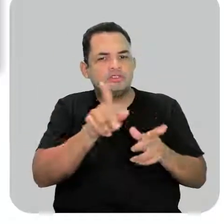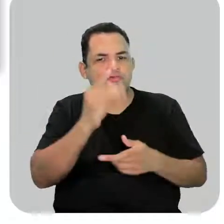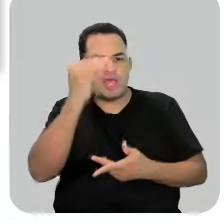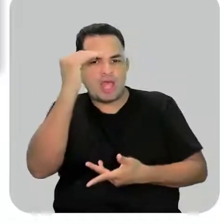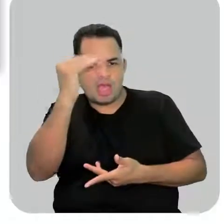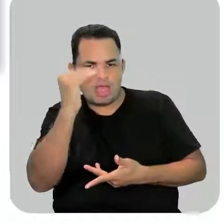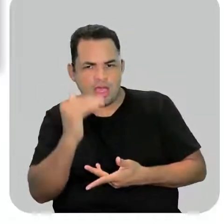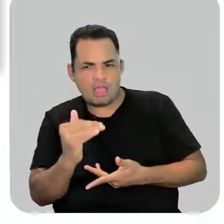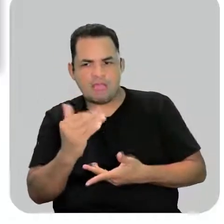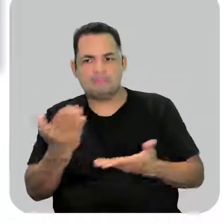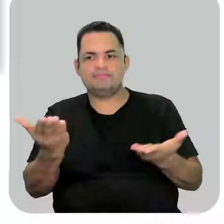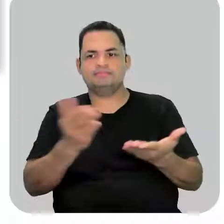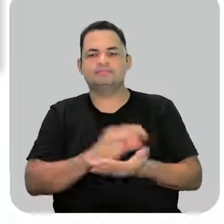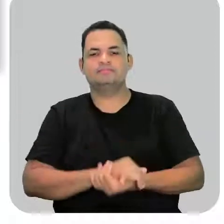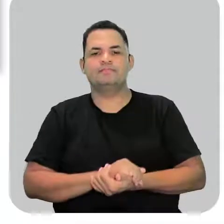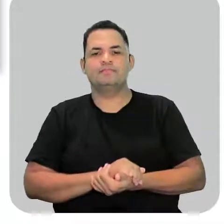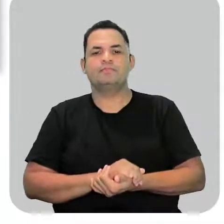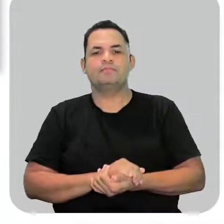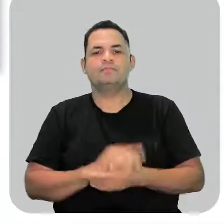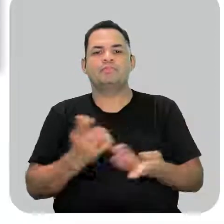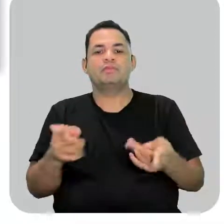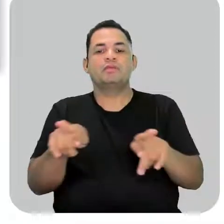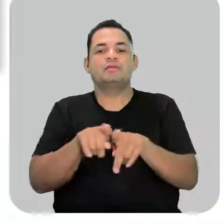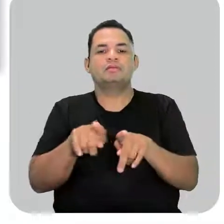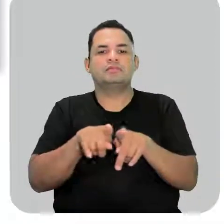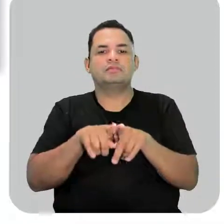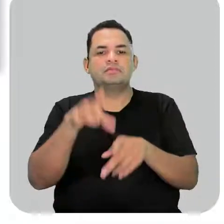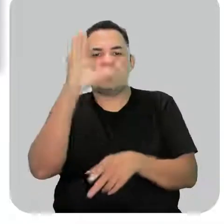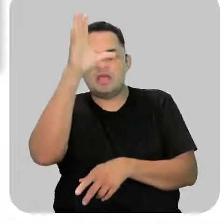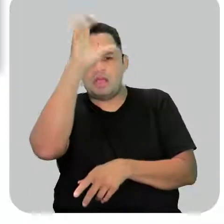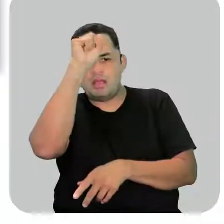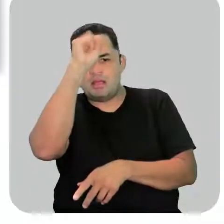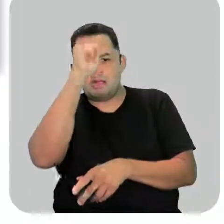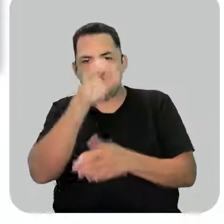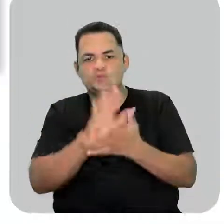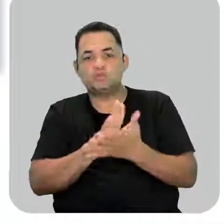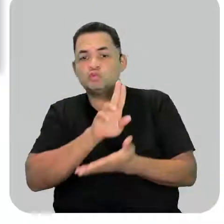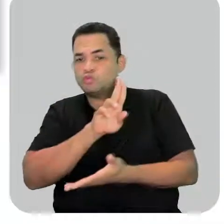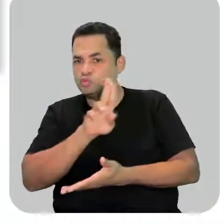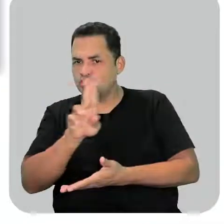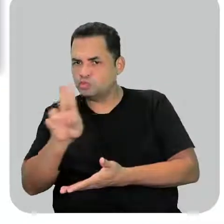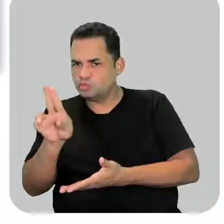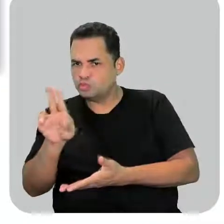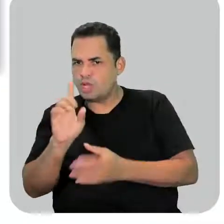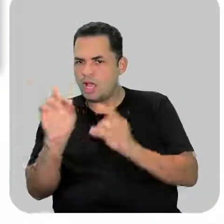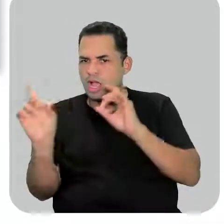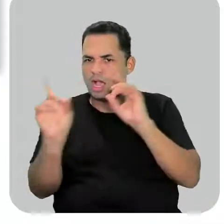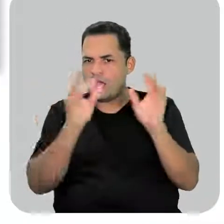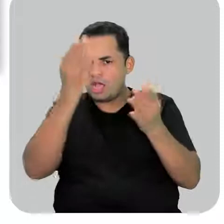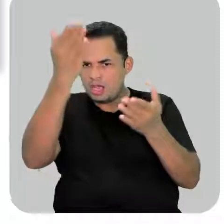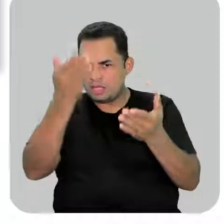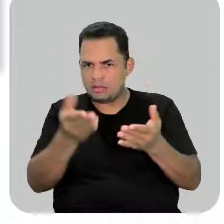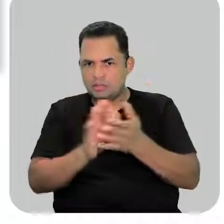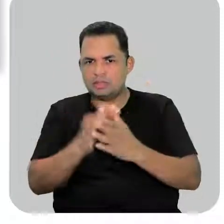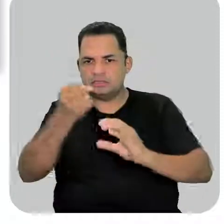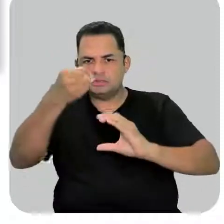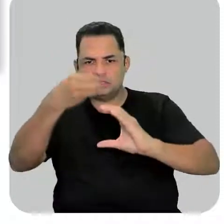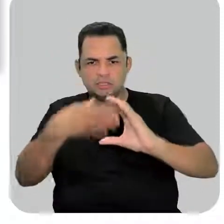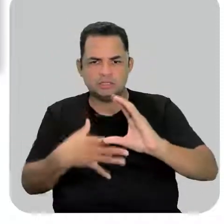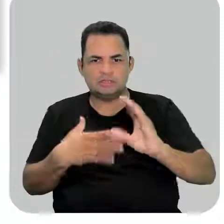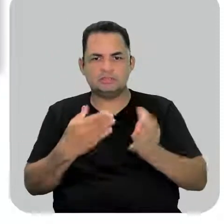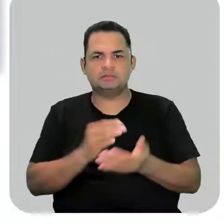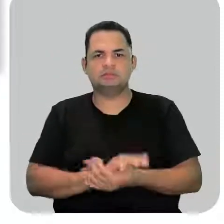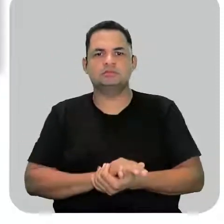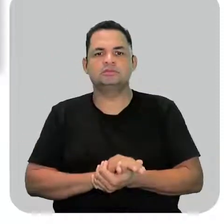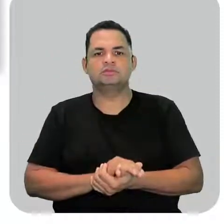diferenciar uma da outra e principalmente também aprender as nomenclaturas para cada uma dessas funções.